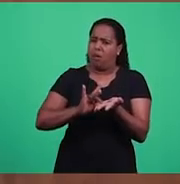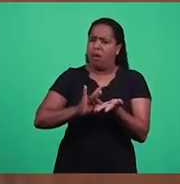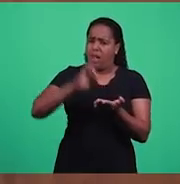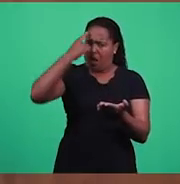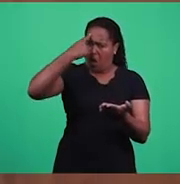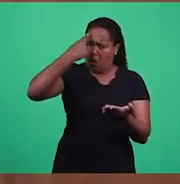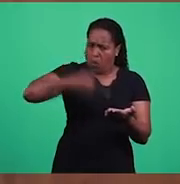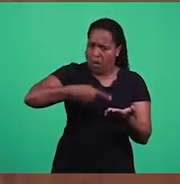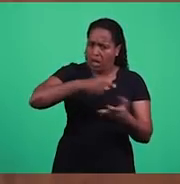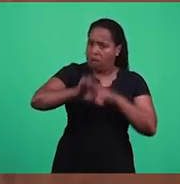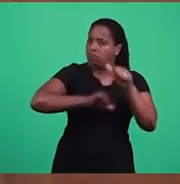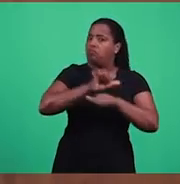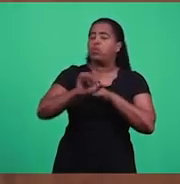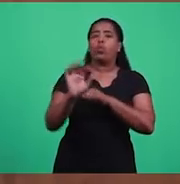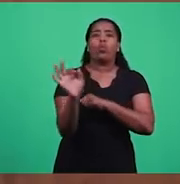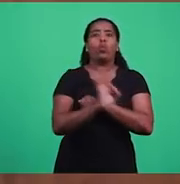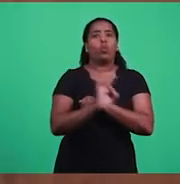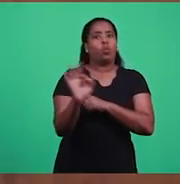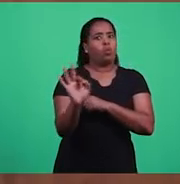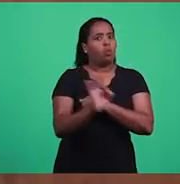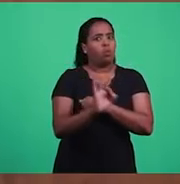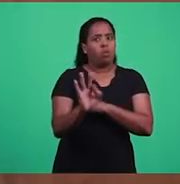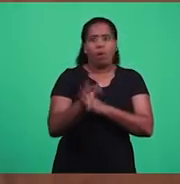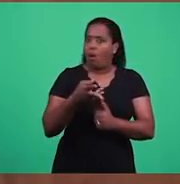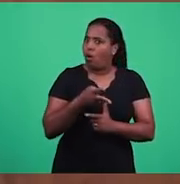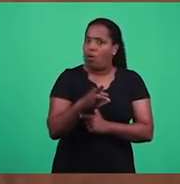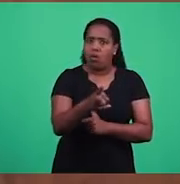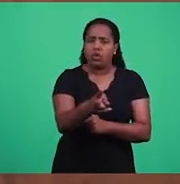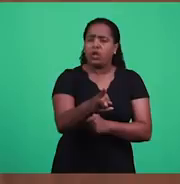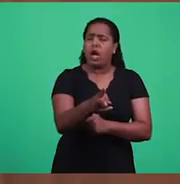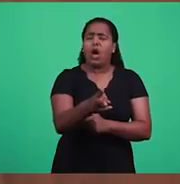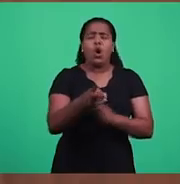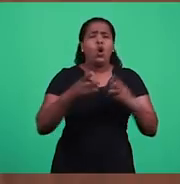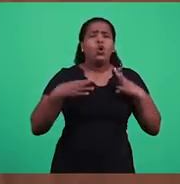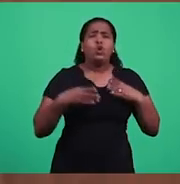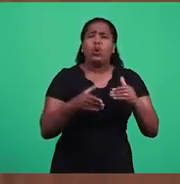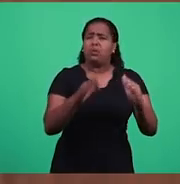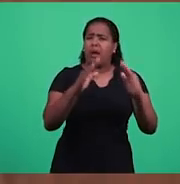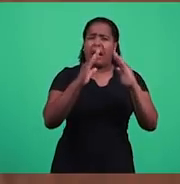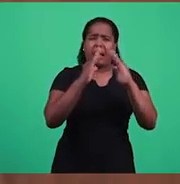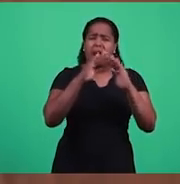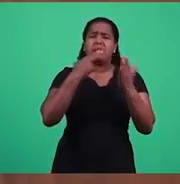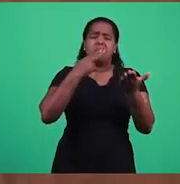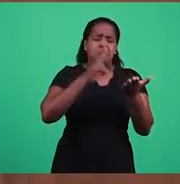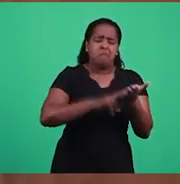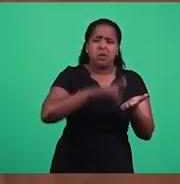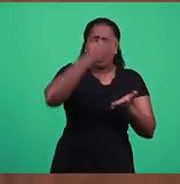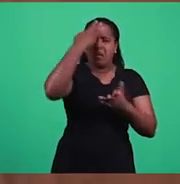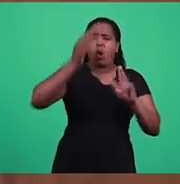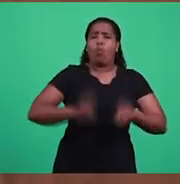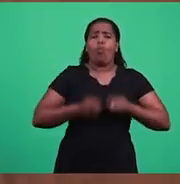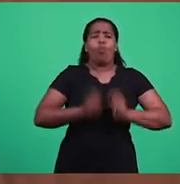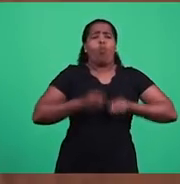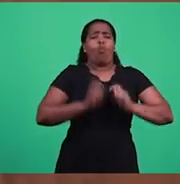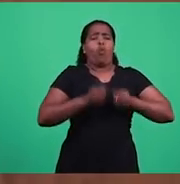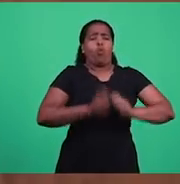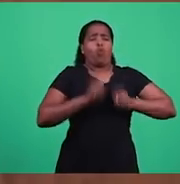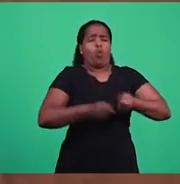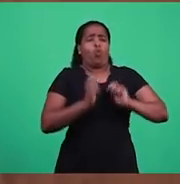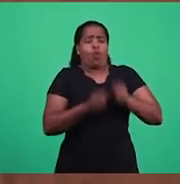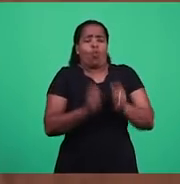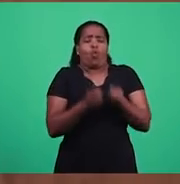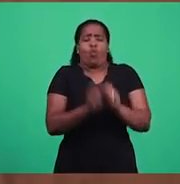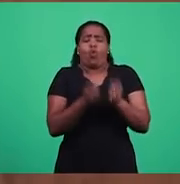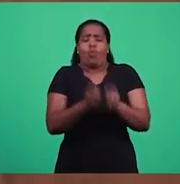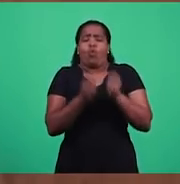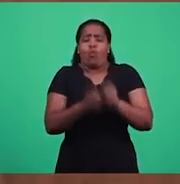poderia ser mais mudada. E todos os correios com seus cavaleiros saíram a galope rápido